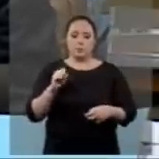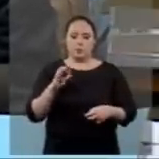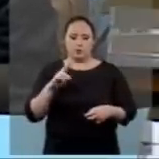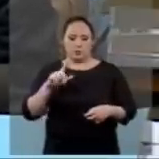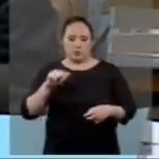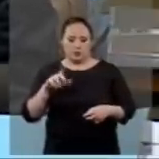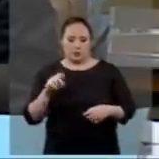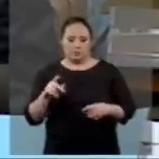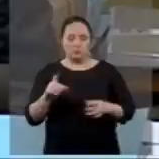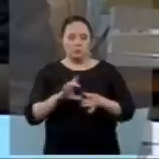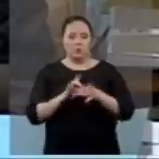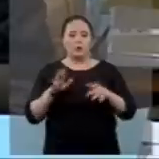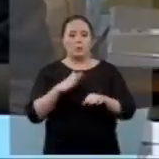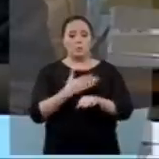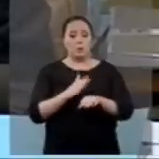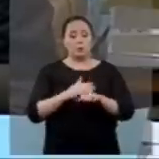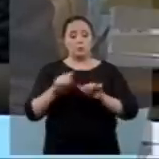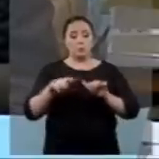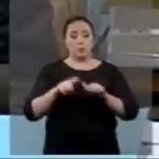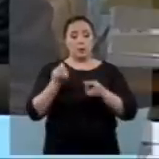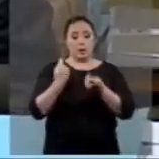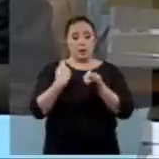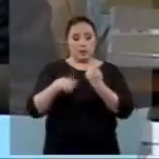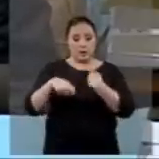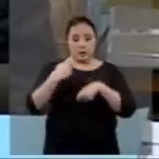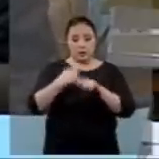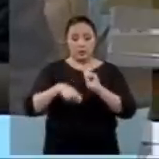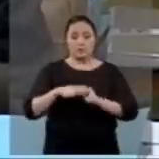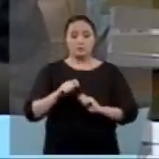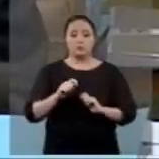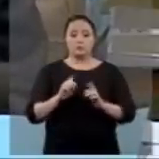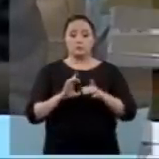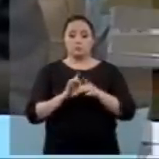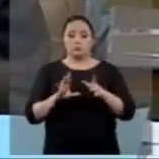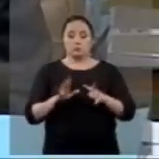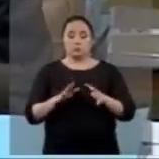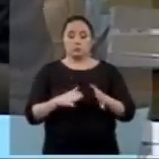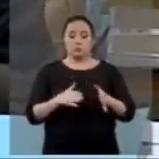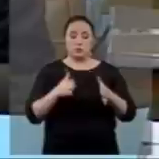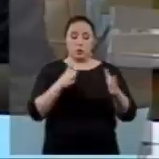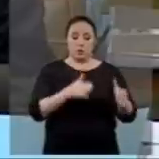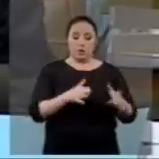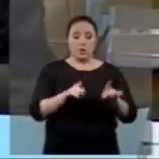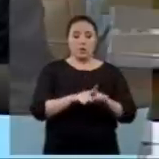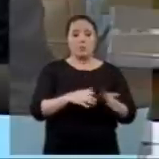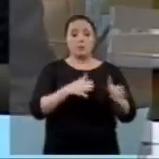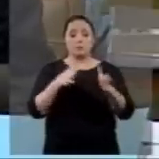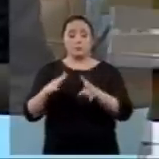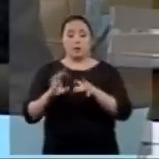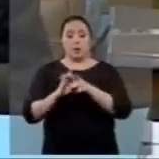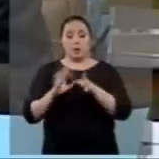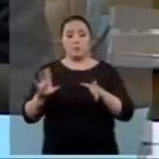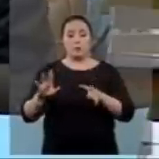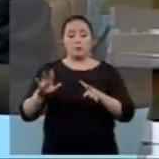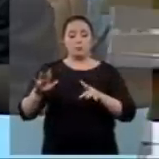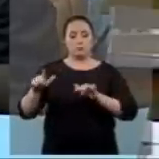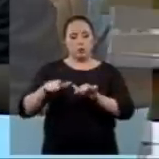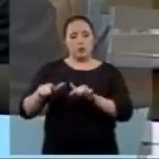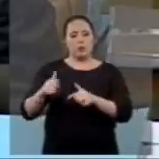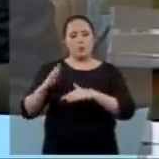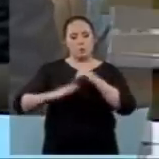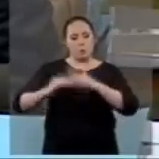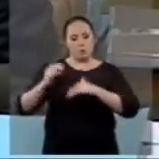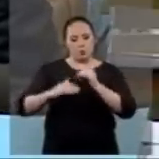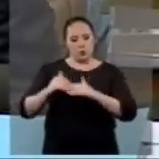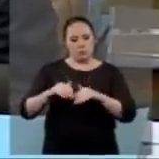livre prática de atividades econômicas lícitas, de um lado, e a liberdade de exercício profissional de